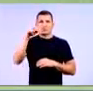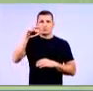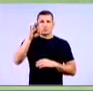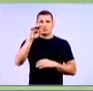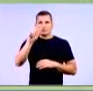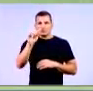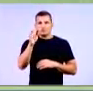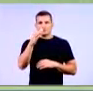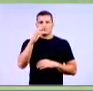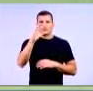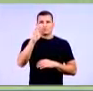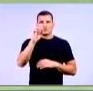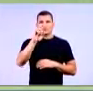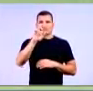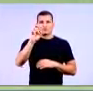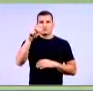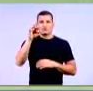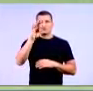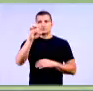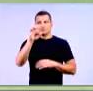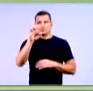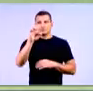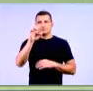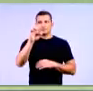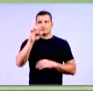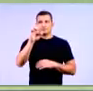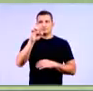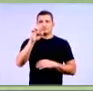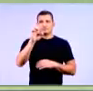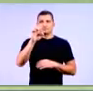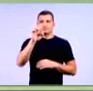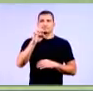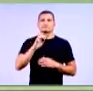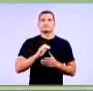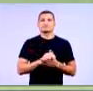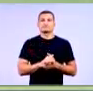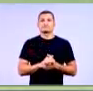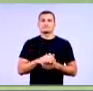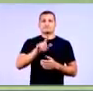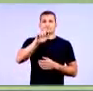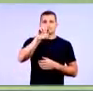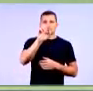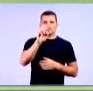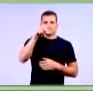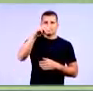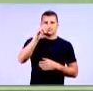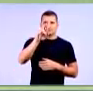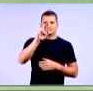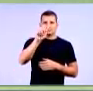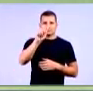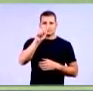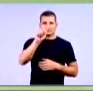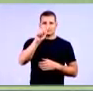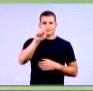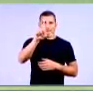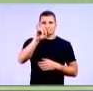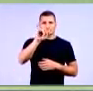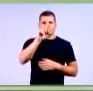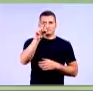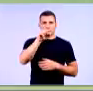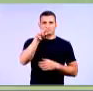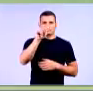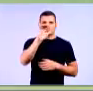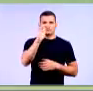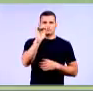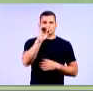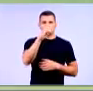aí eu vou colocar aqui conta poupança. A generalização, ela tem essa finalidade. Eu posso criar aqui um caso